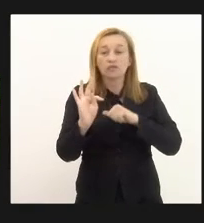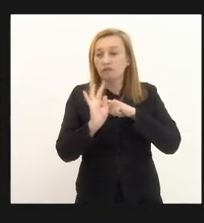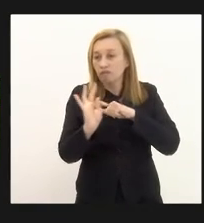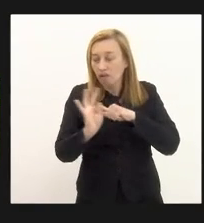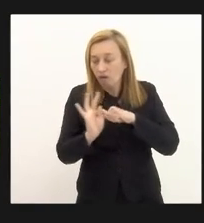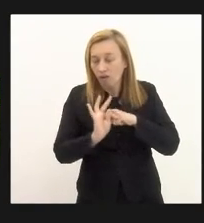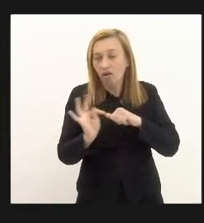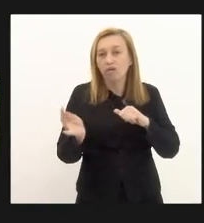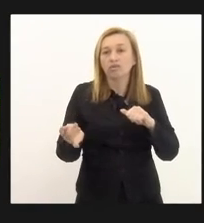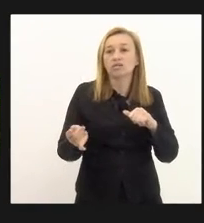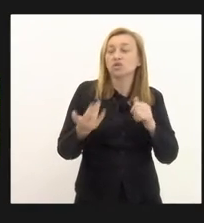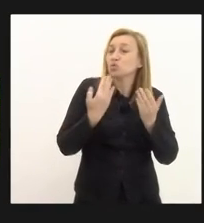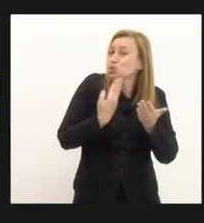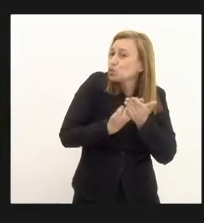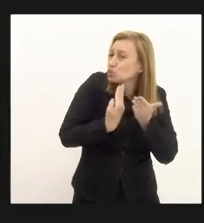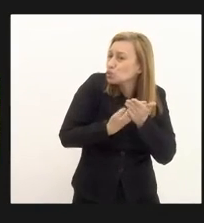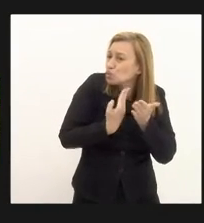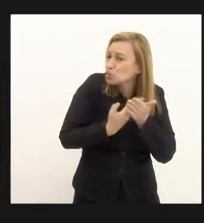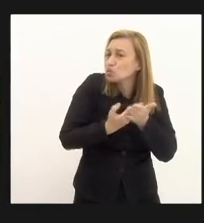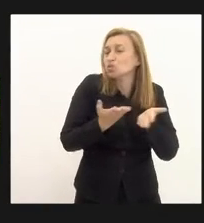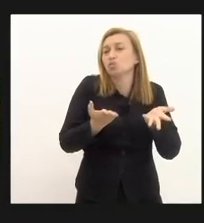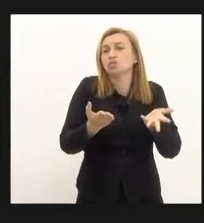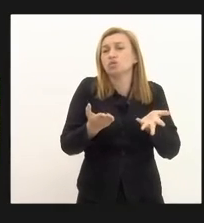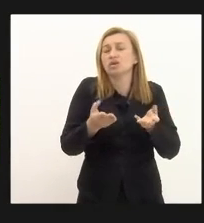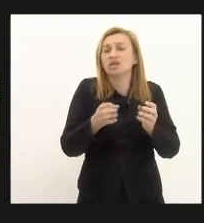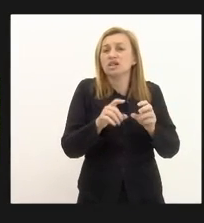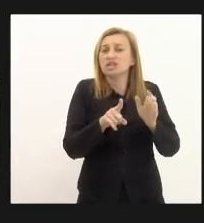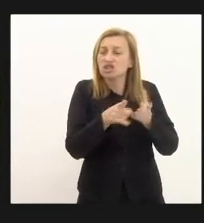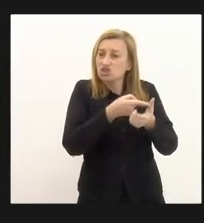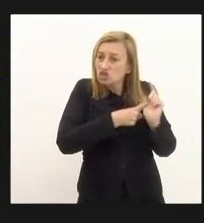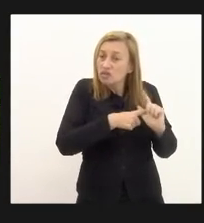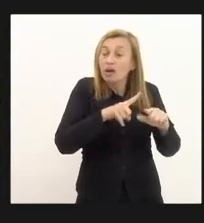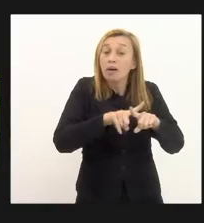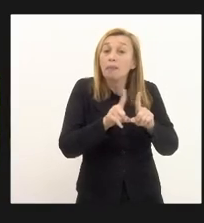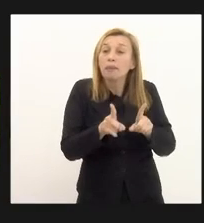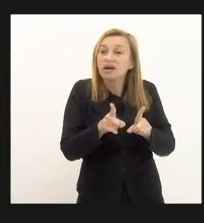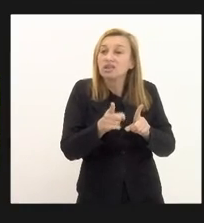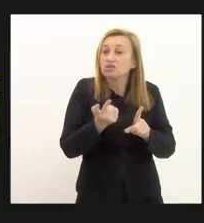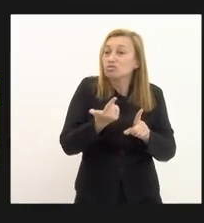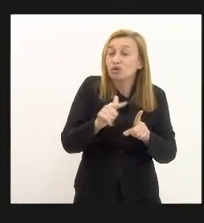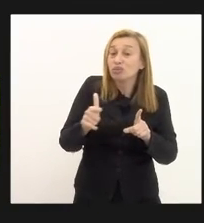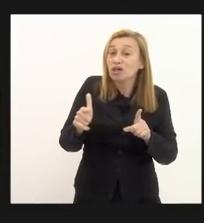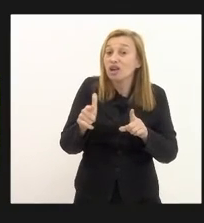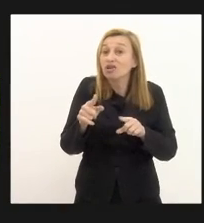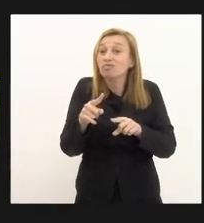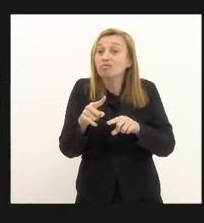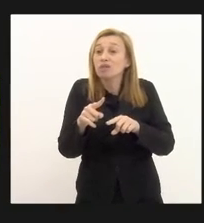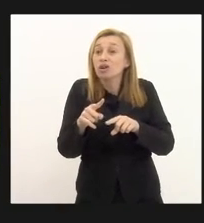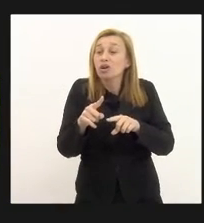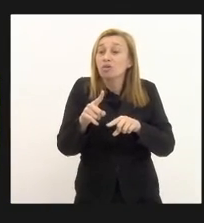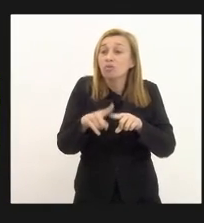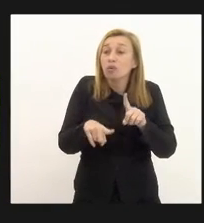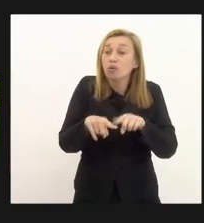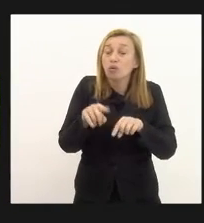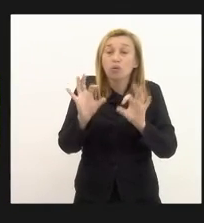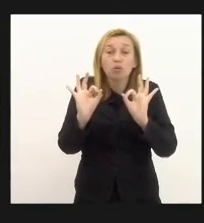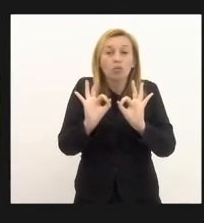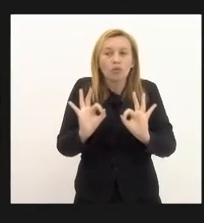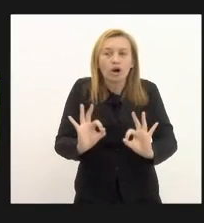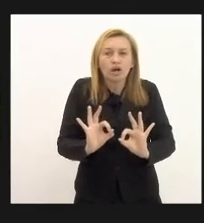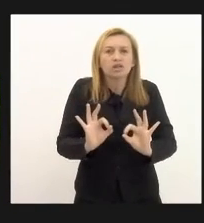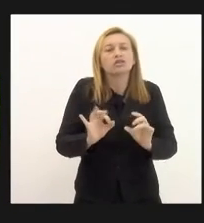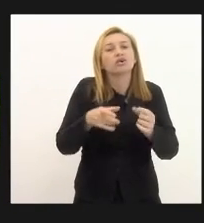estão estudando né essa dívida mas não tem produto disso e a gente